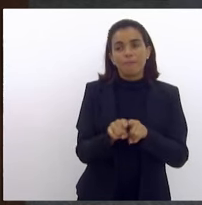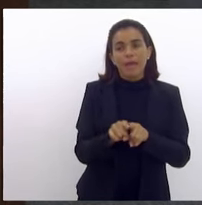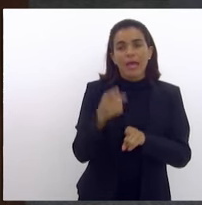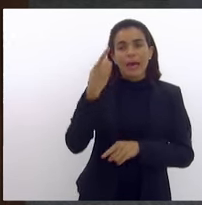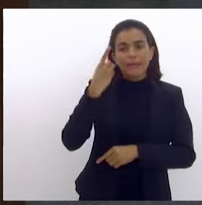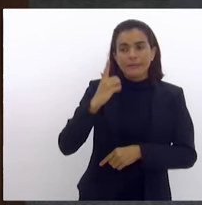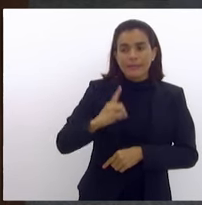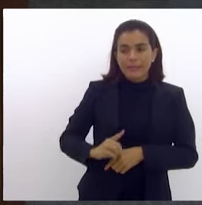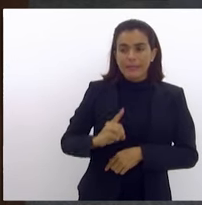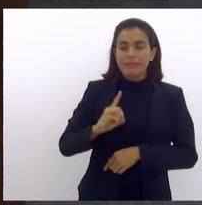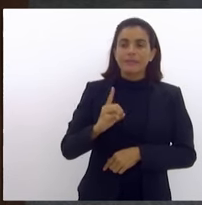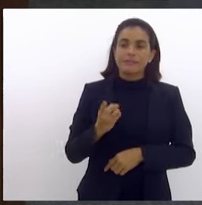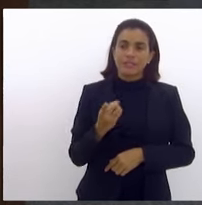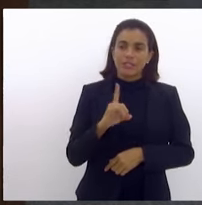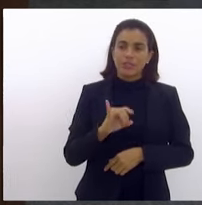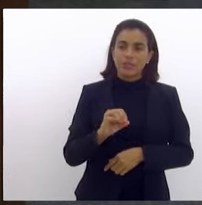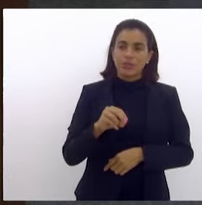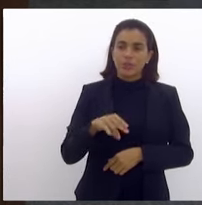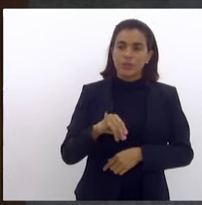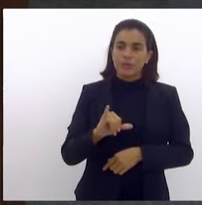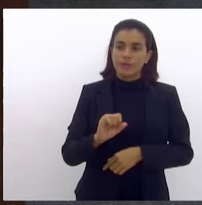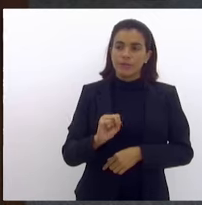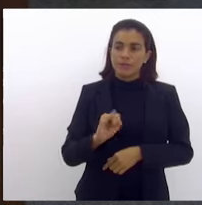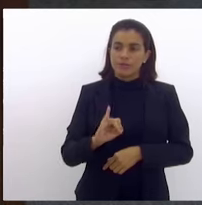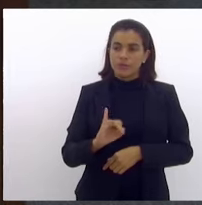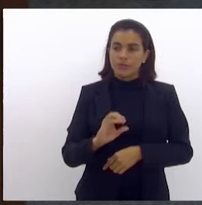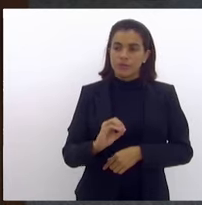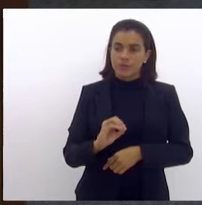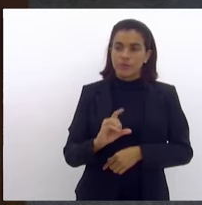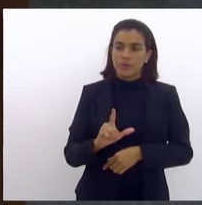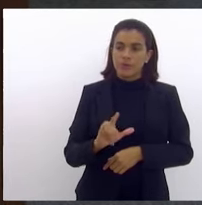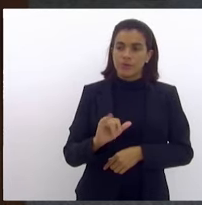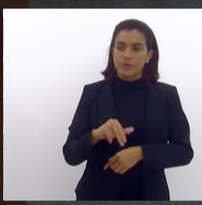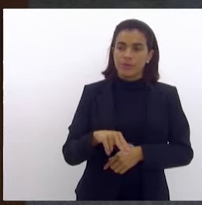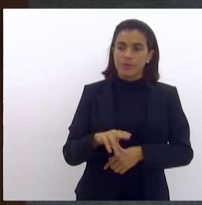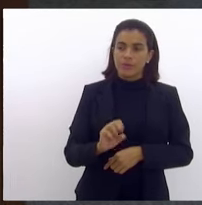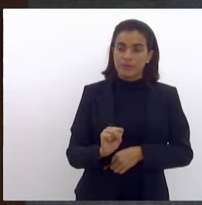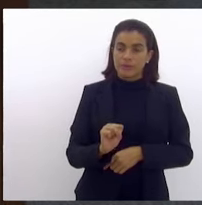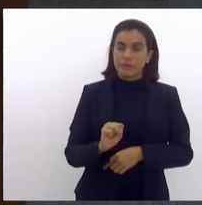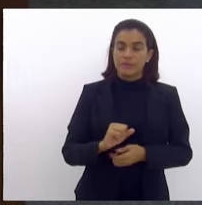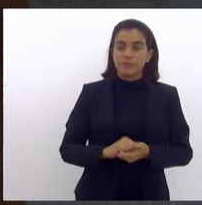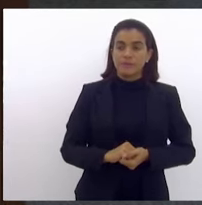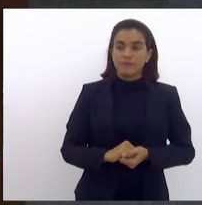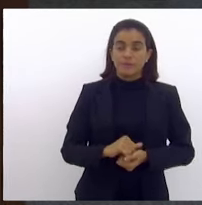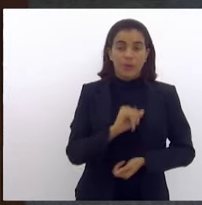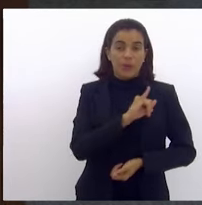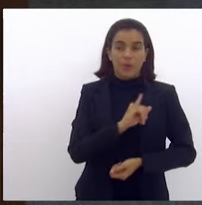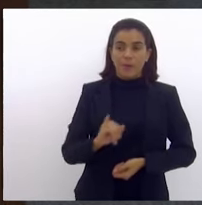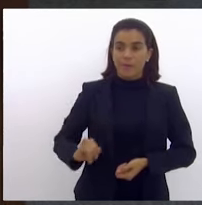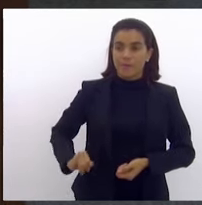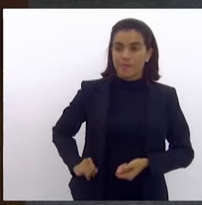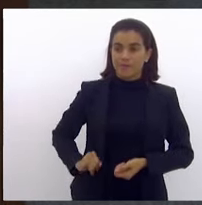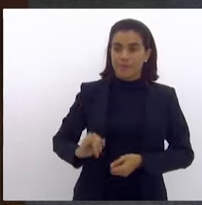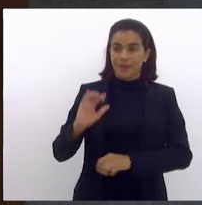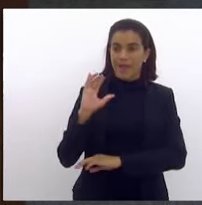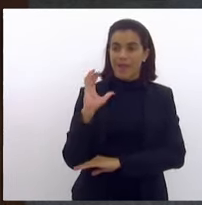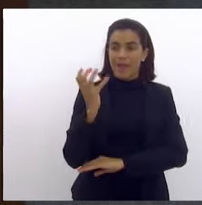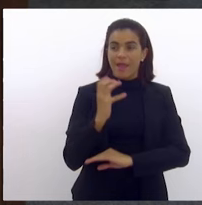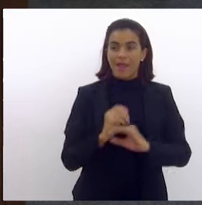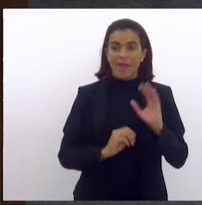Monteiro, Serafini, Dionísio Lins, que está aqui presente, nosso imperador ecolulista,